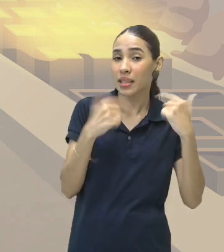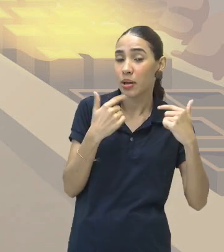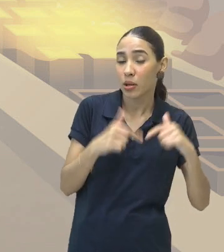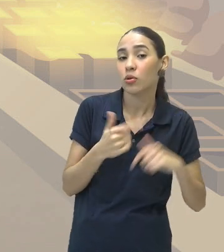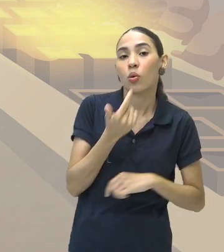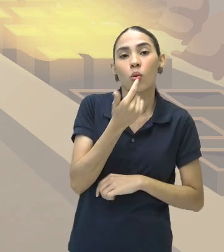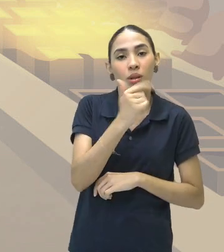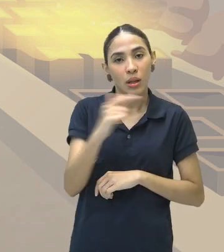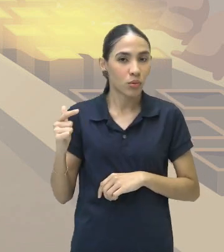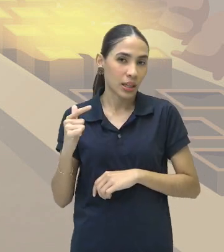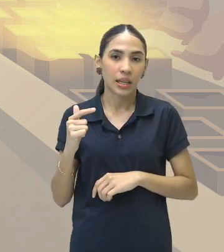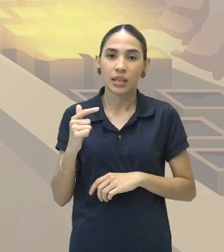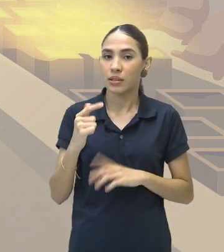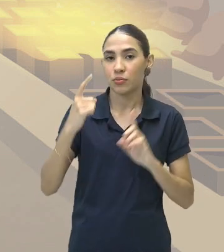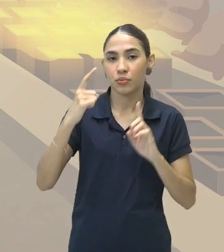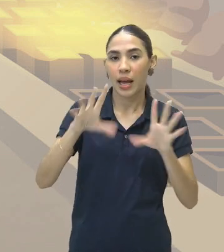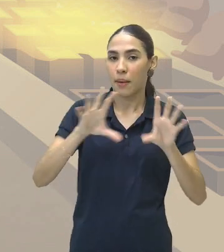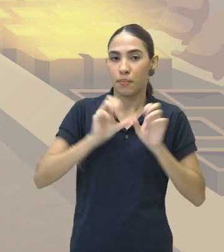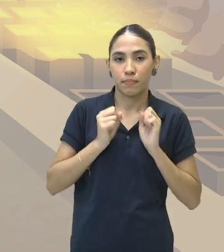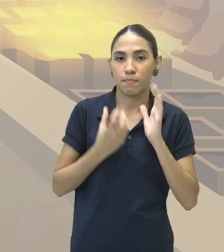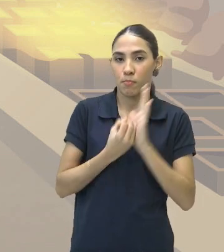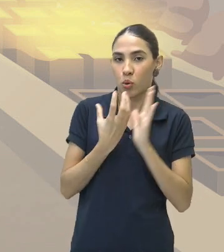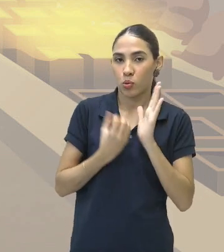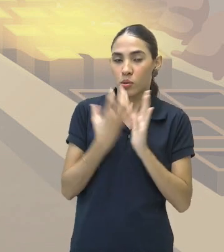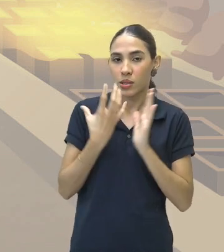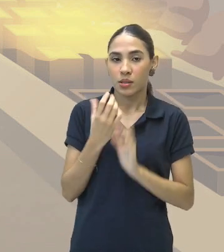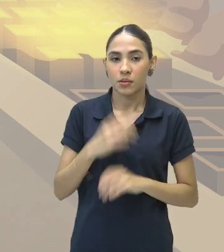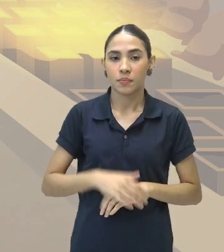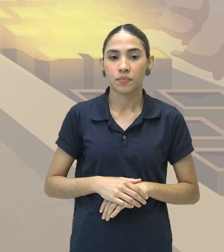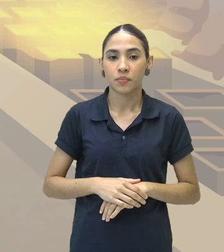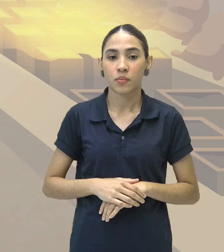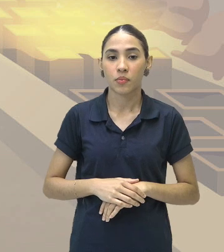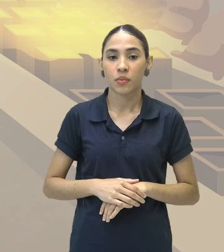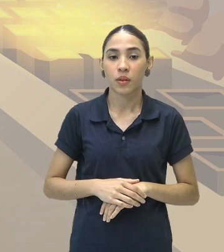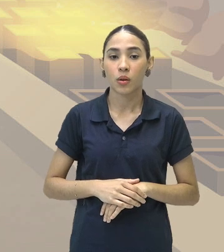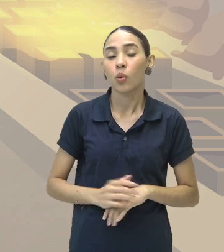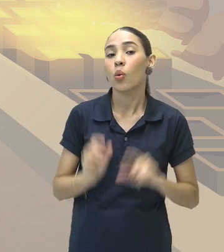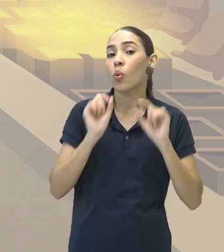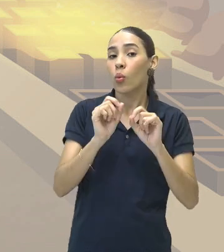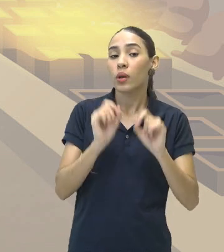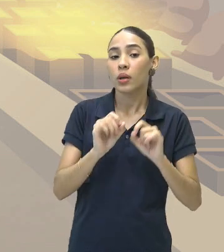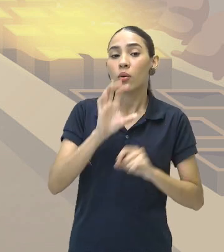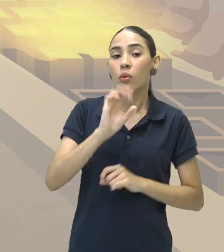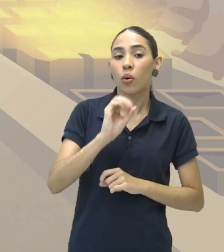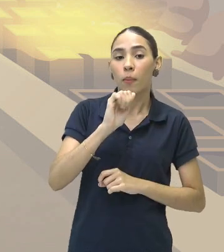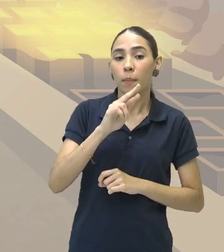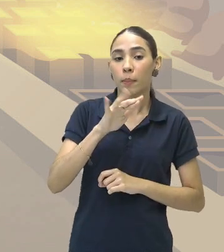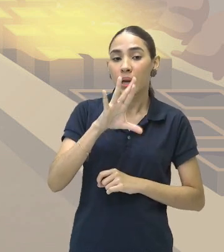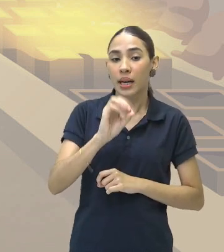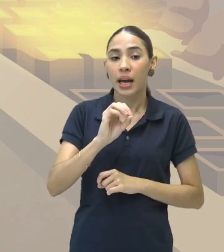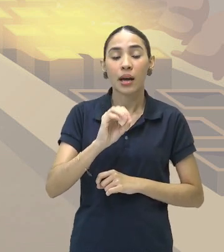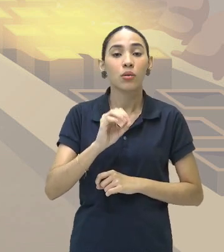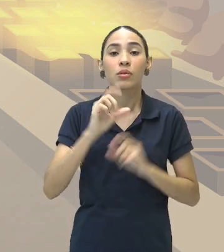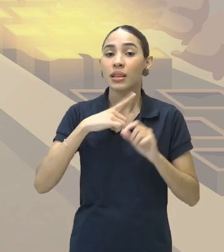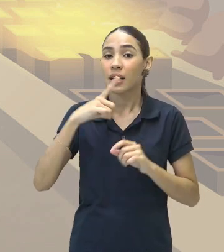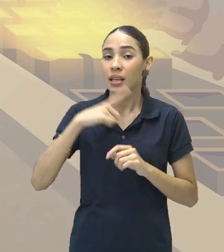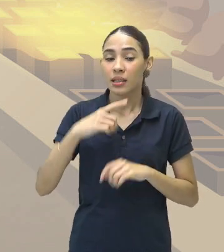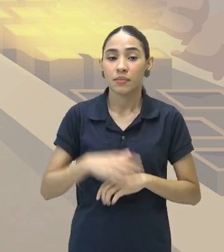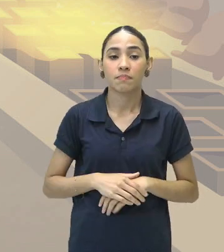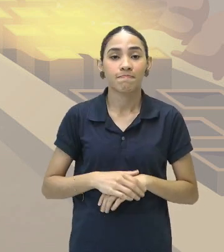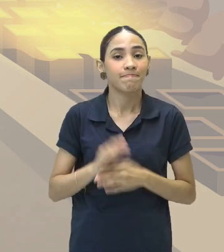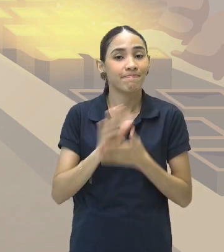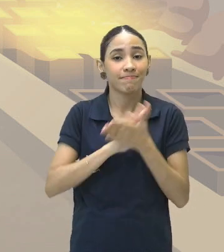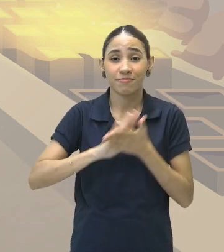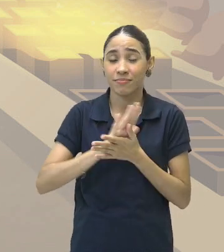os meios de produção. O que o operário, ou melhor, o que o operário aqui possui? O operário, ele não